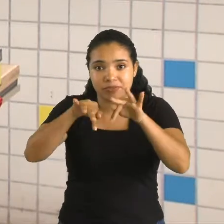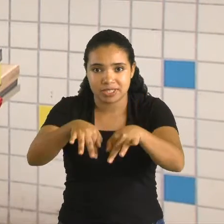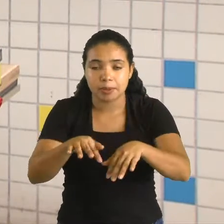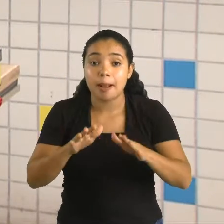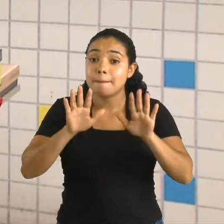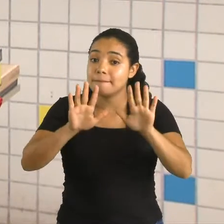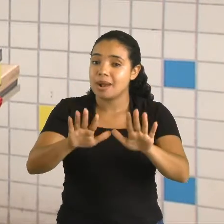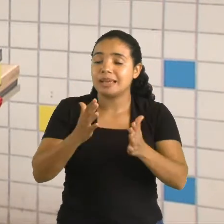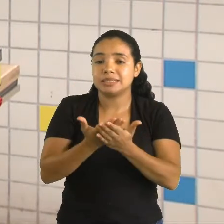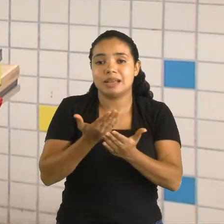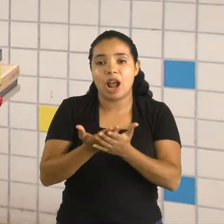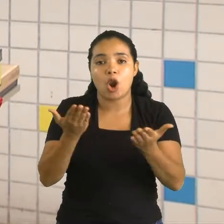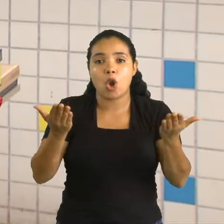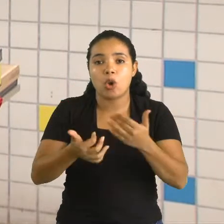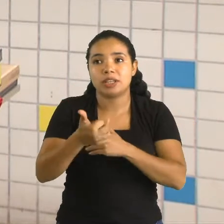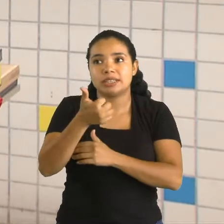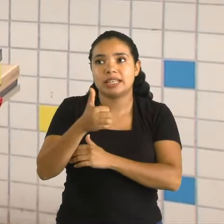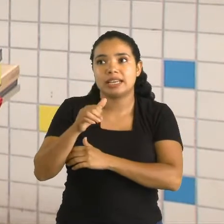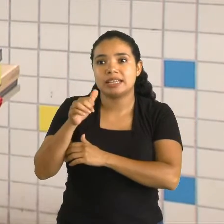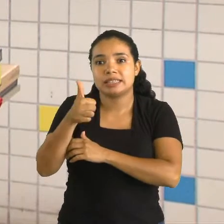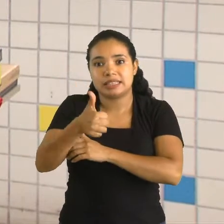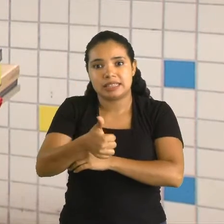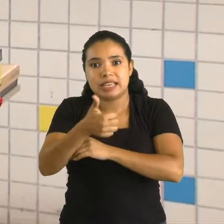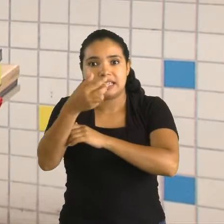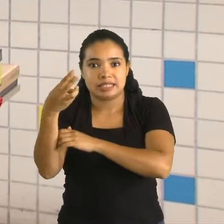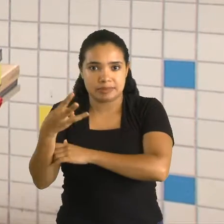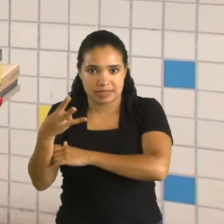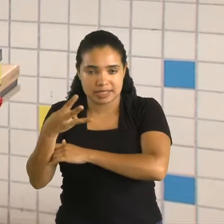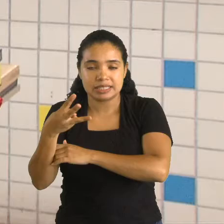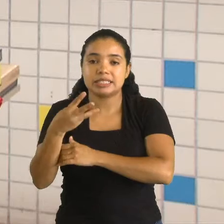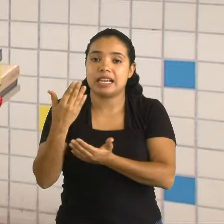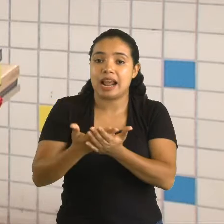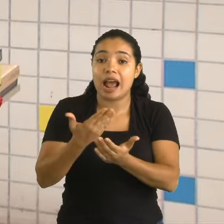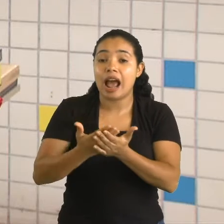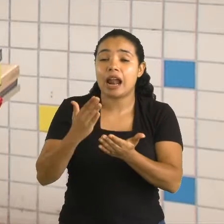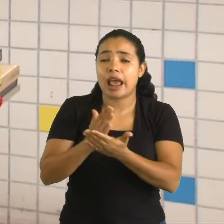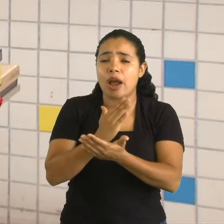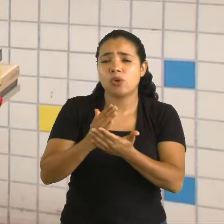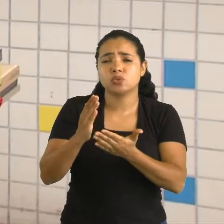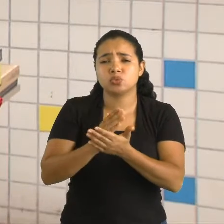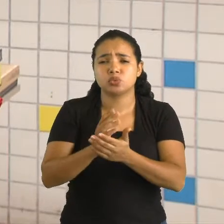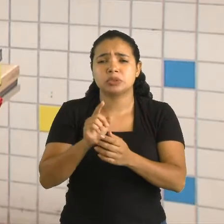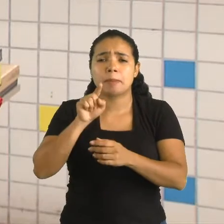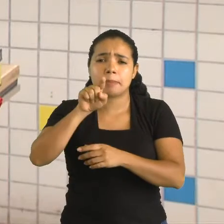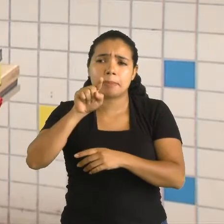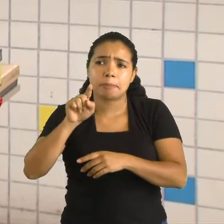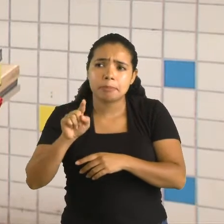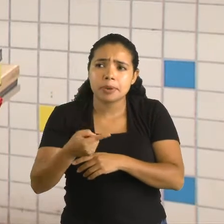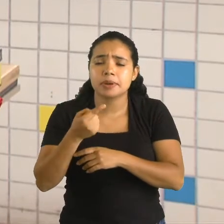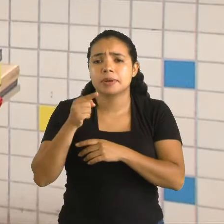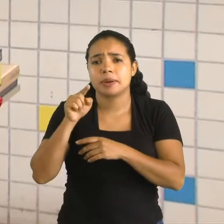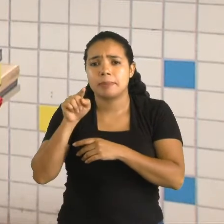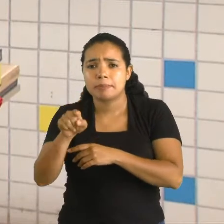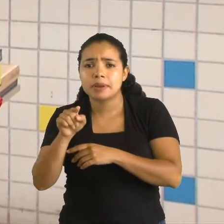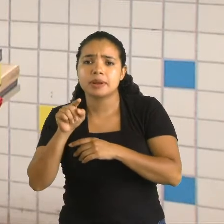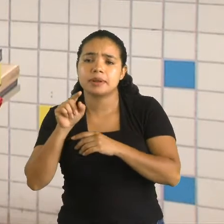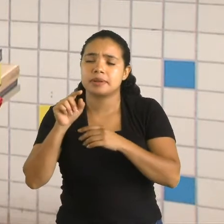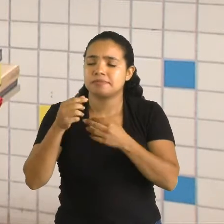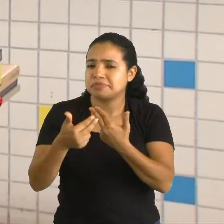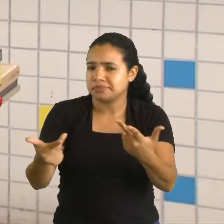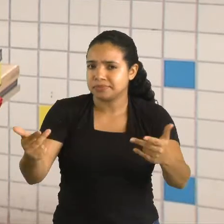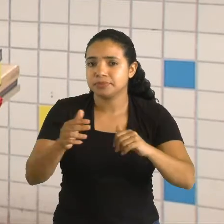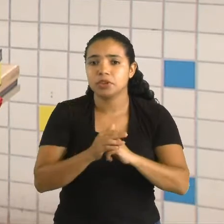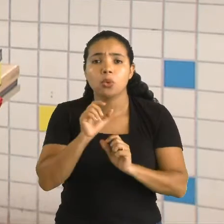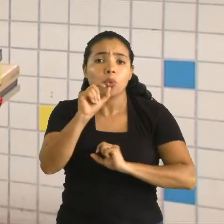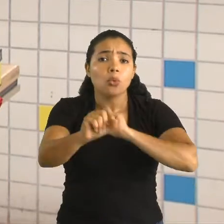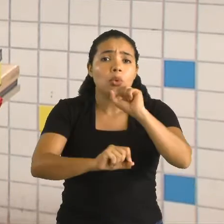hoje, nossa 13ª aula, nós vamos estudar sobre alguns sinais de pontuação. O que é a pontuação?